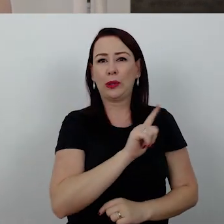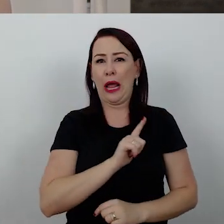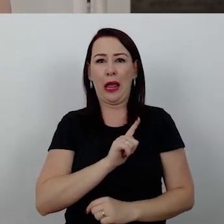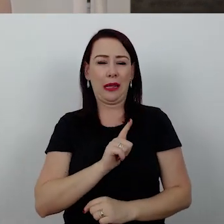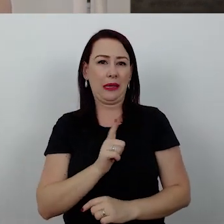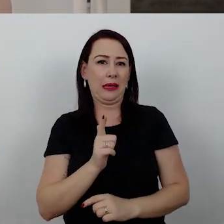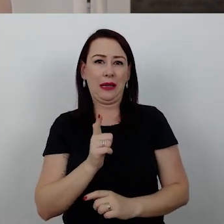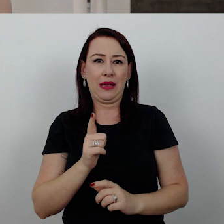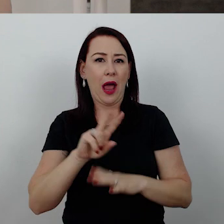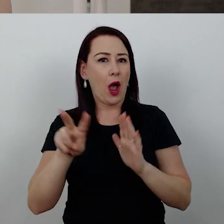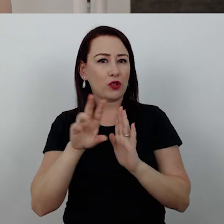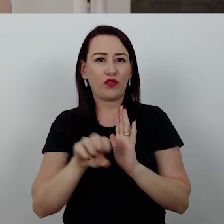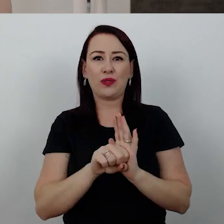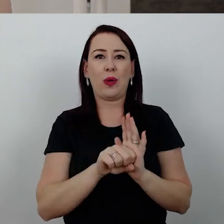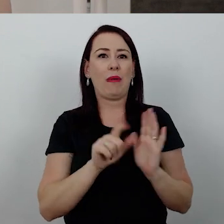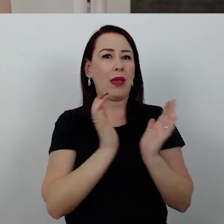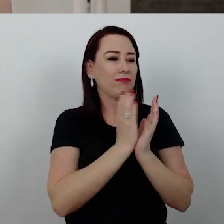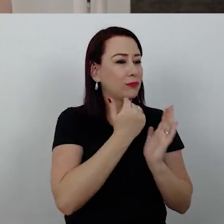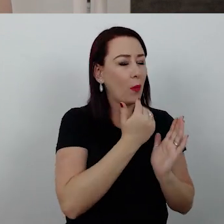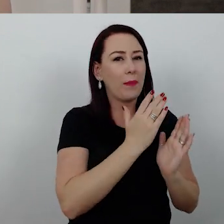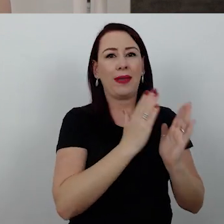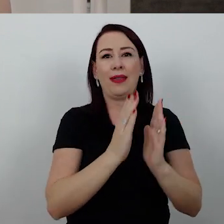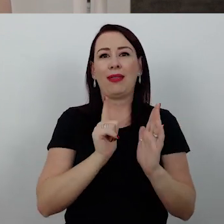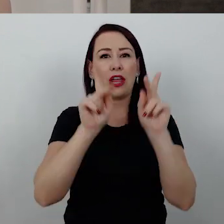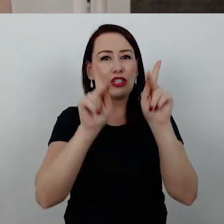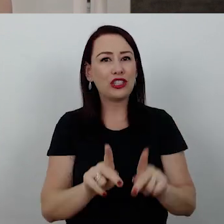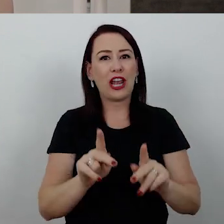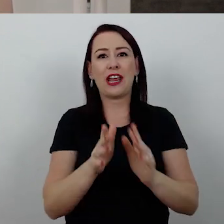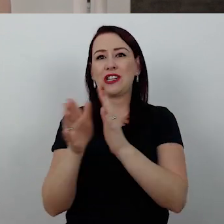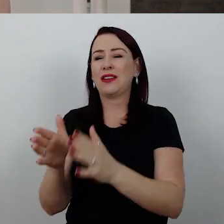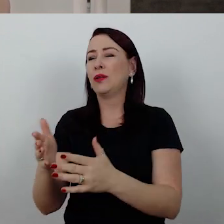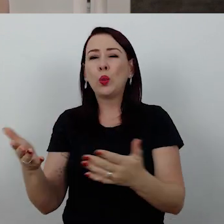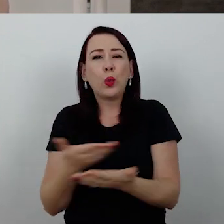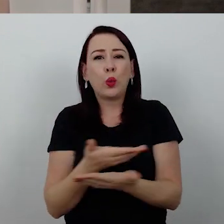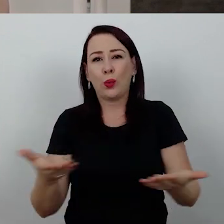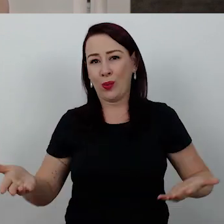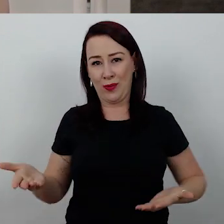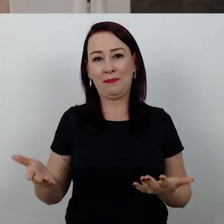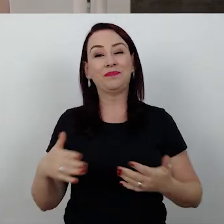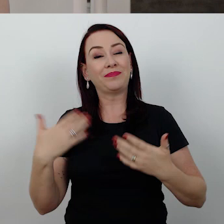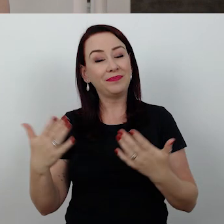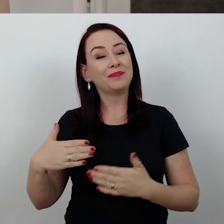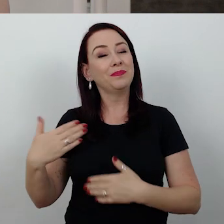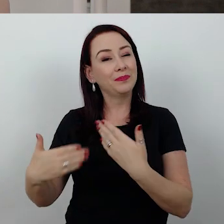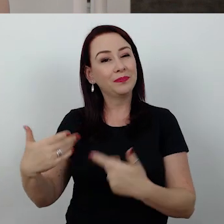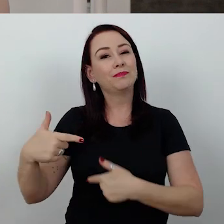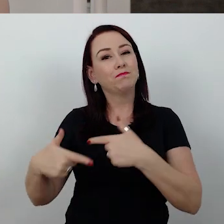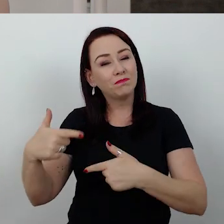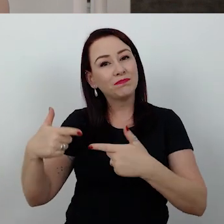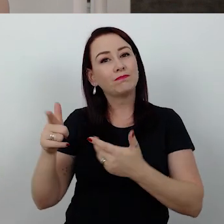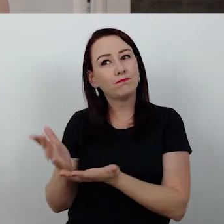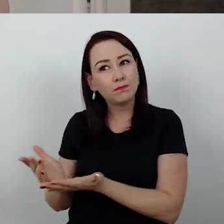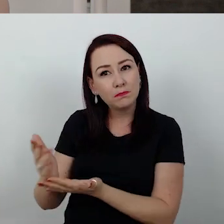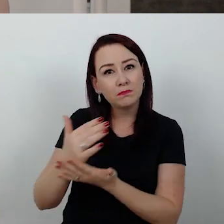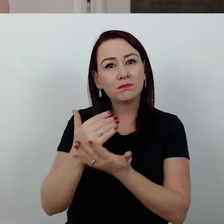áreas. Então, isso com dados, aí depois a gente foi estruturando essa questão dos dados, de como